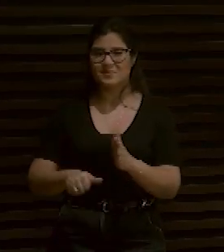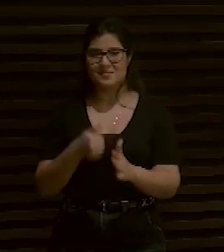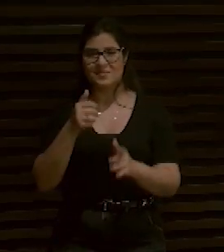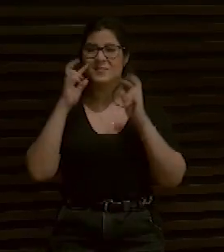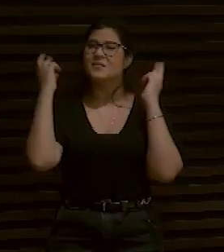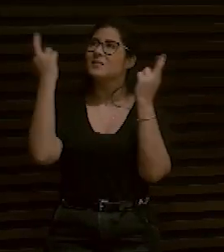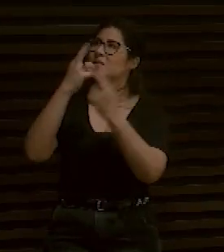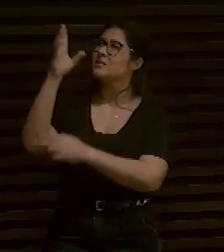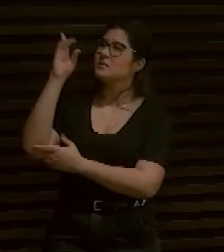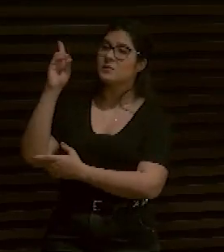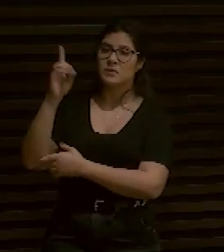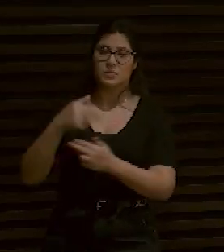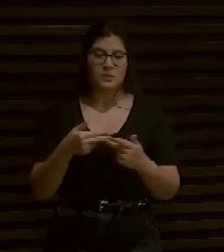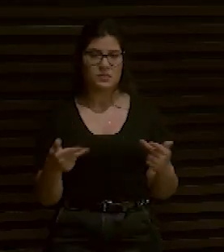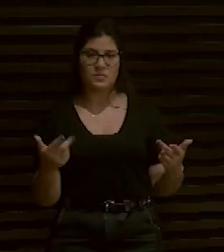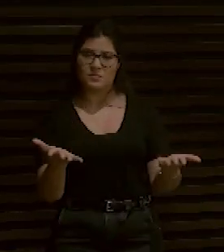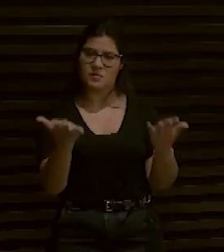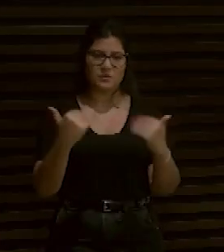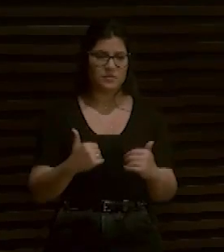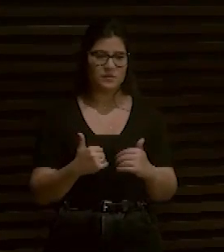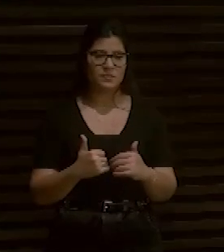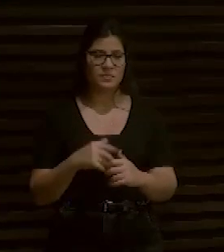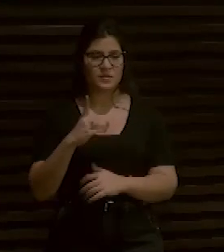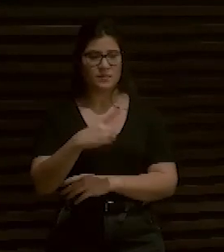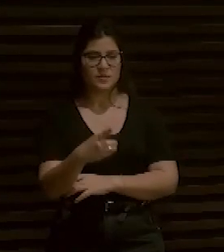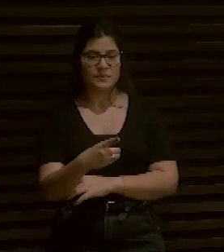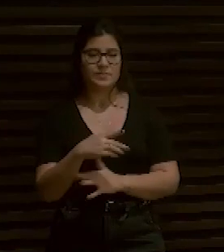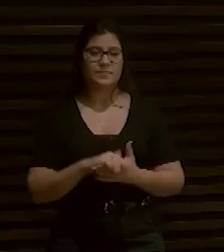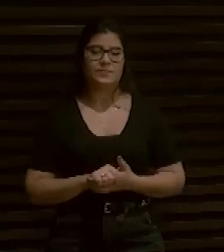irmão. E as outras coisas vão ser acrescentadas.